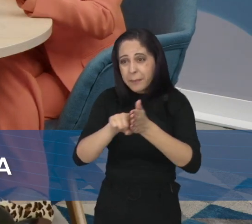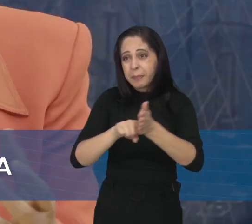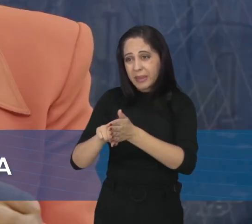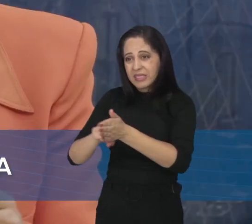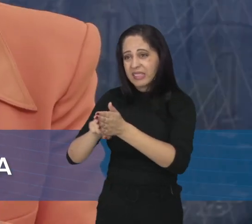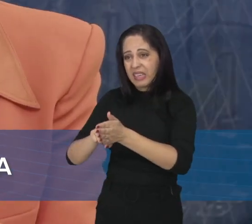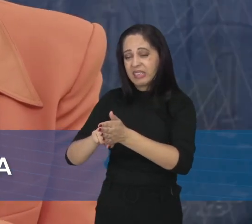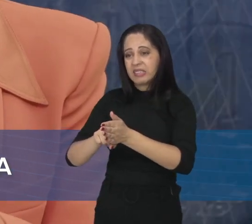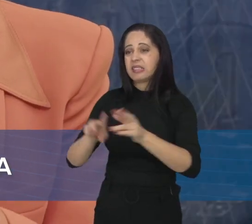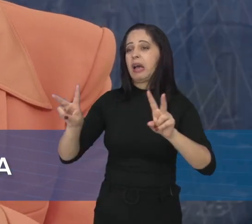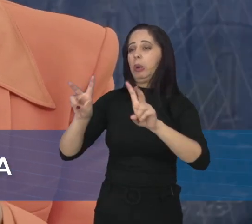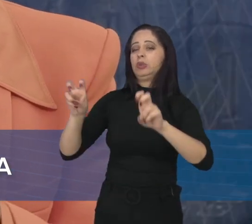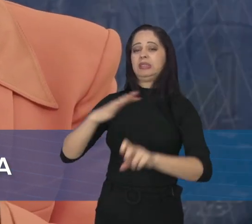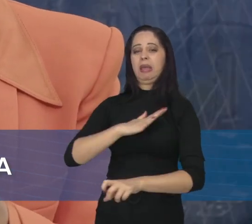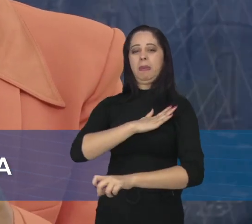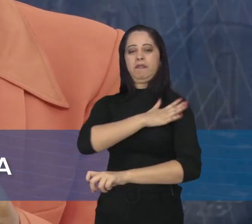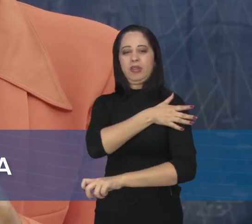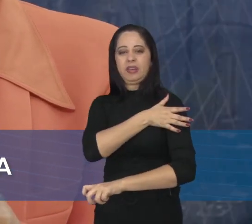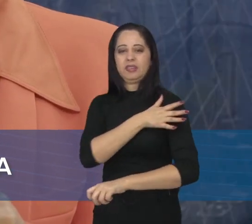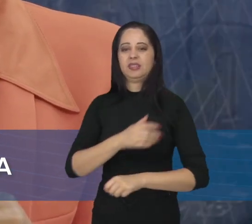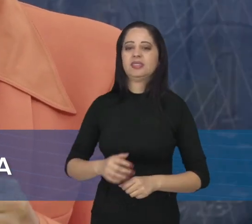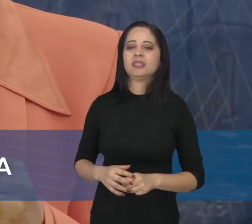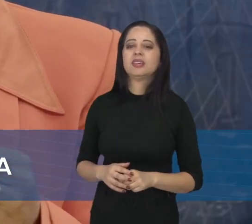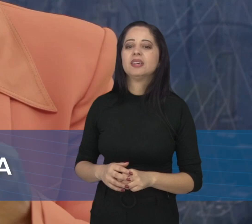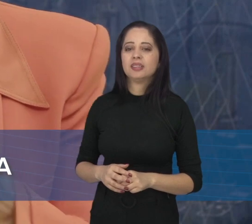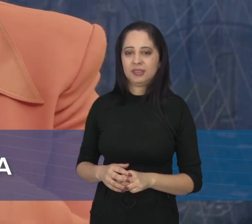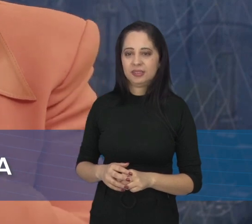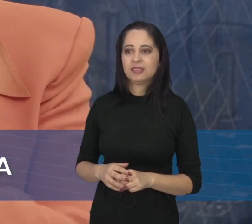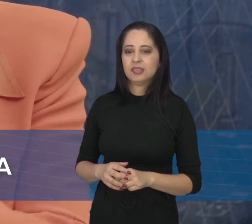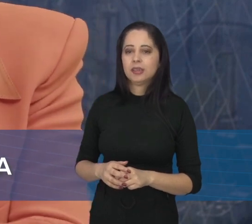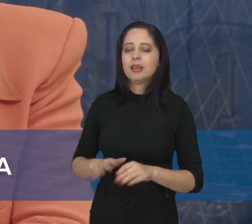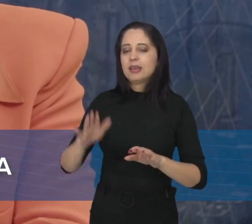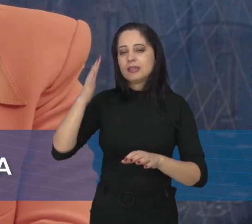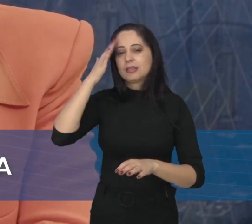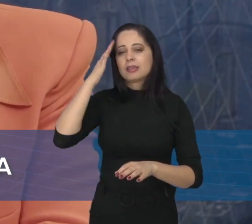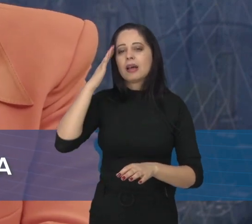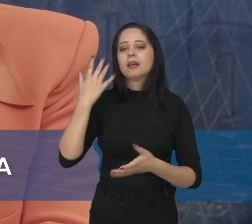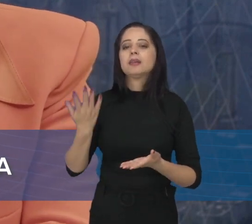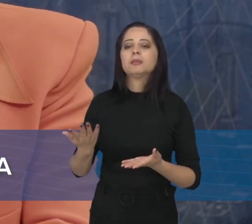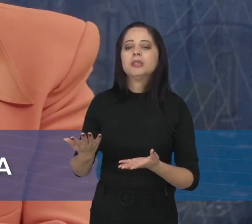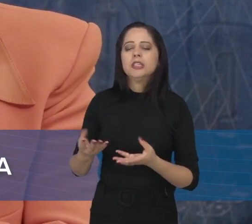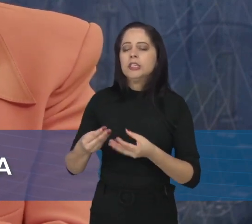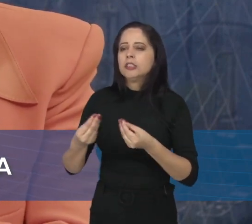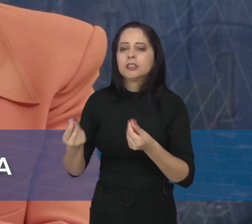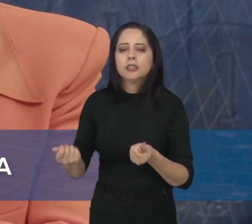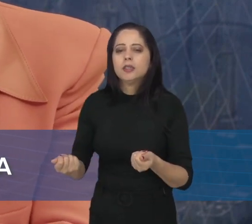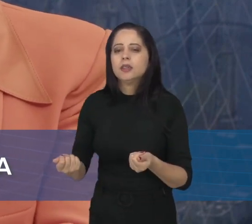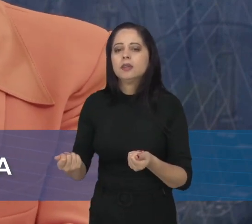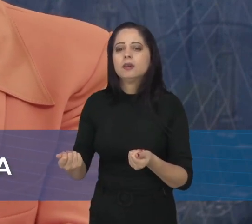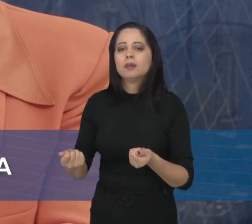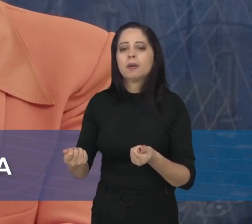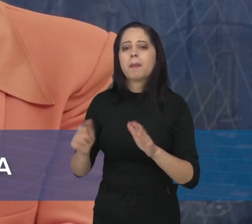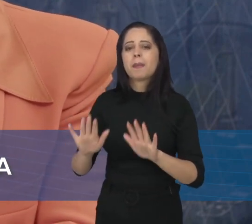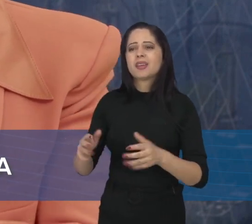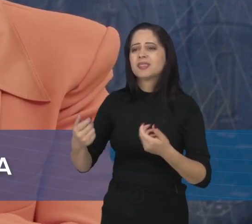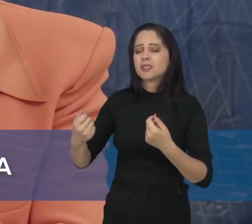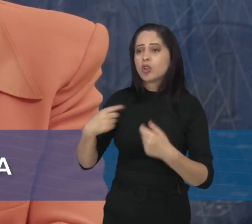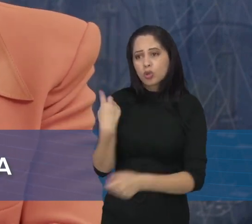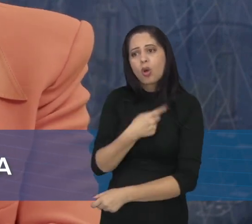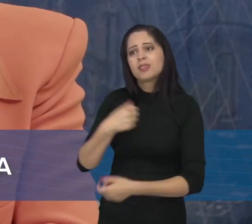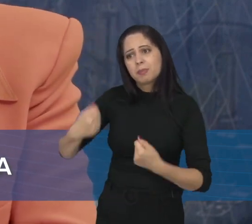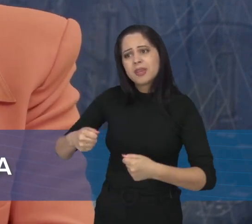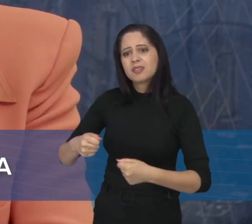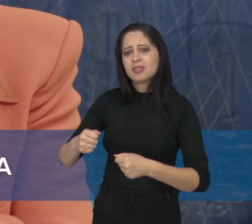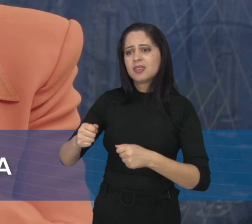mais complicado que é conseguido no documento em si, se documentar. Eu acredito que a gente tem uma função individual. A gente está fazendo isso